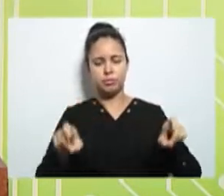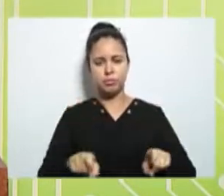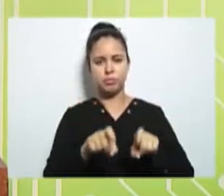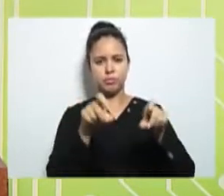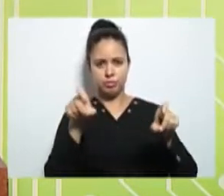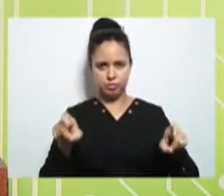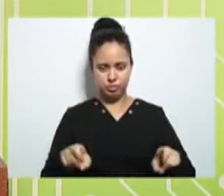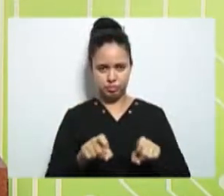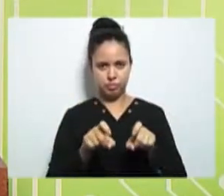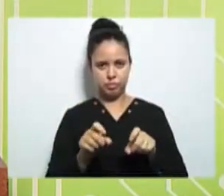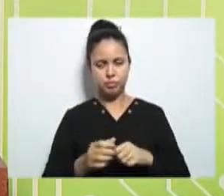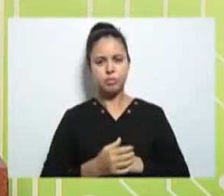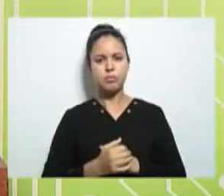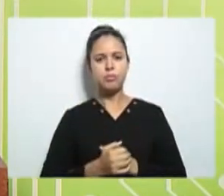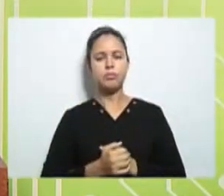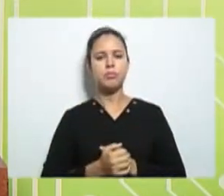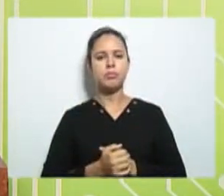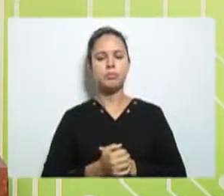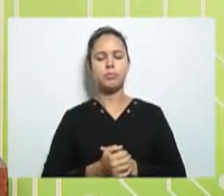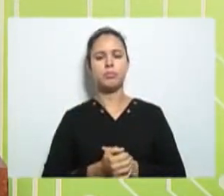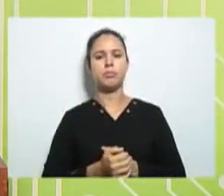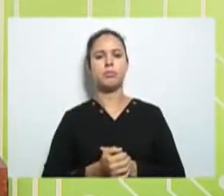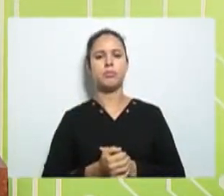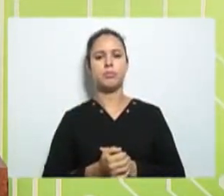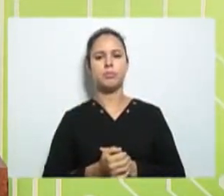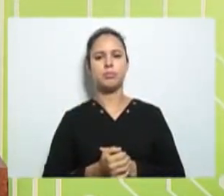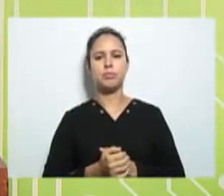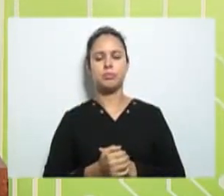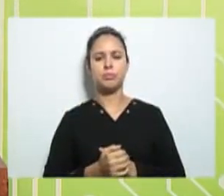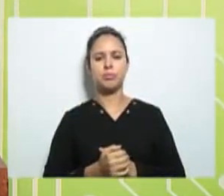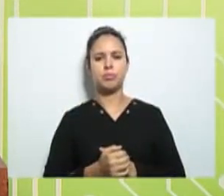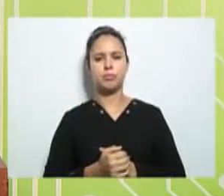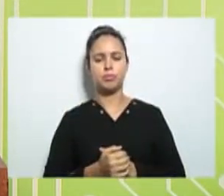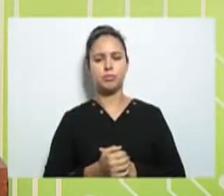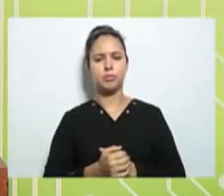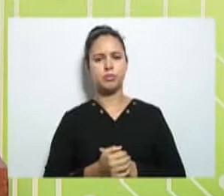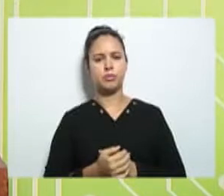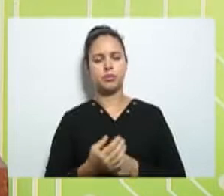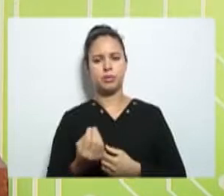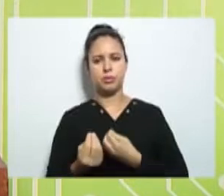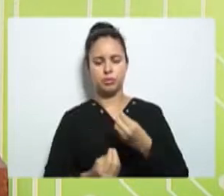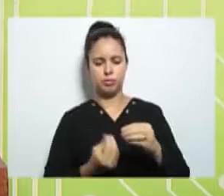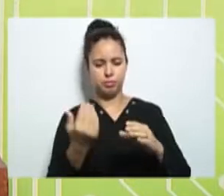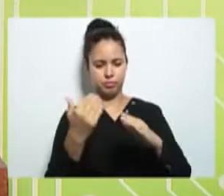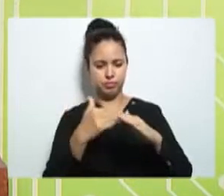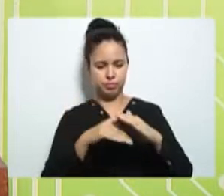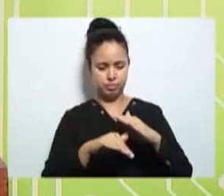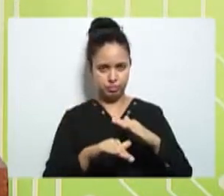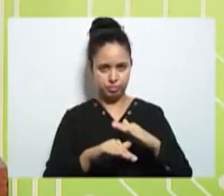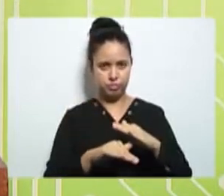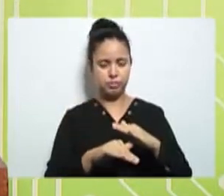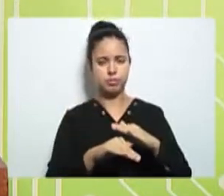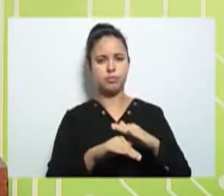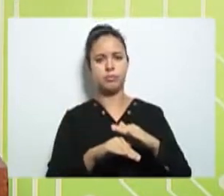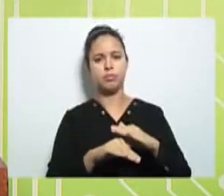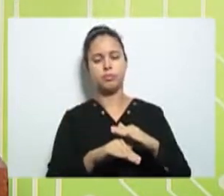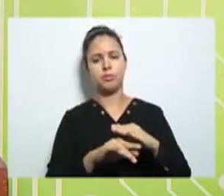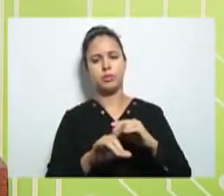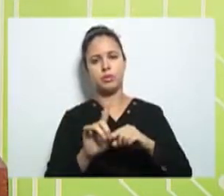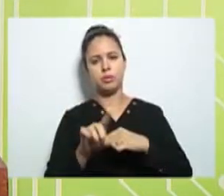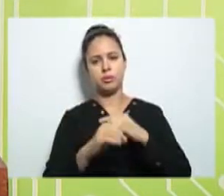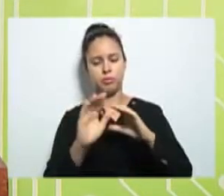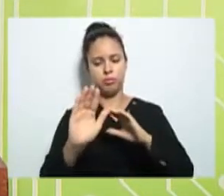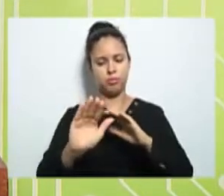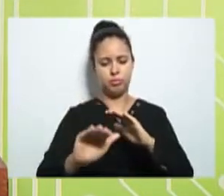curso, né, o curso de informática, a gente se aprofundar nisso, tá bom, gente? E da forma que entra, tem o processamento e isso é retornado